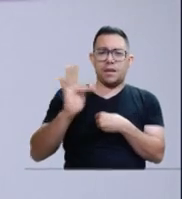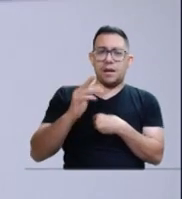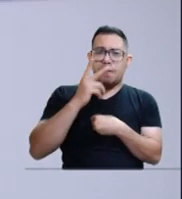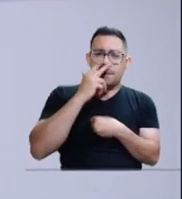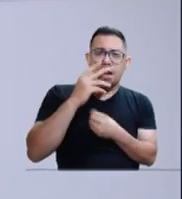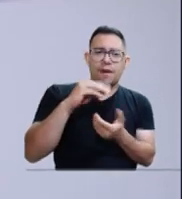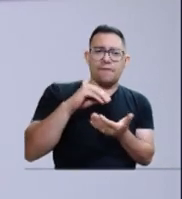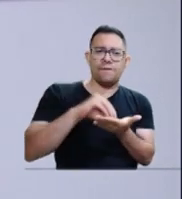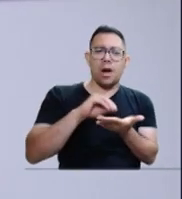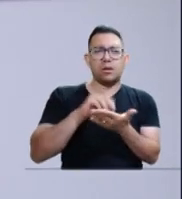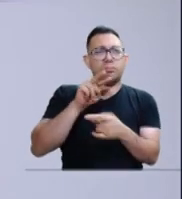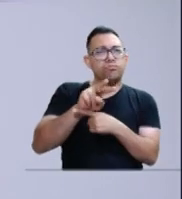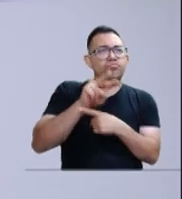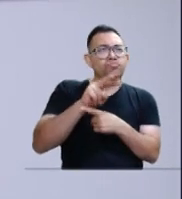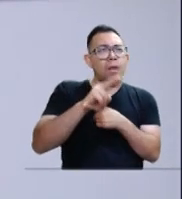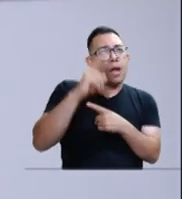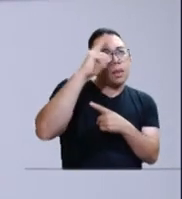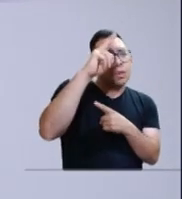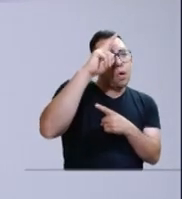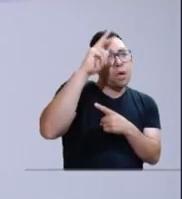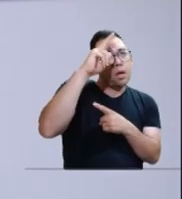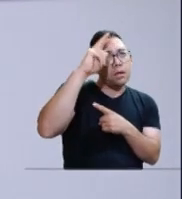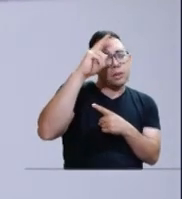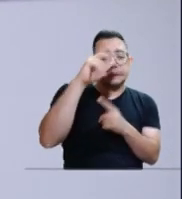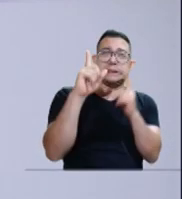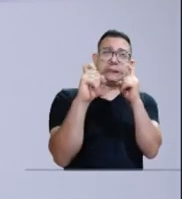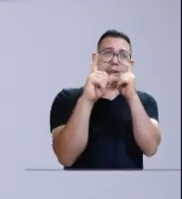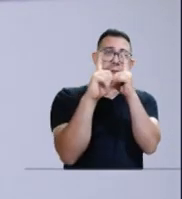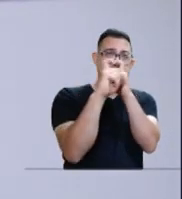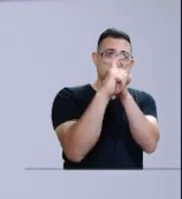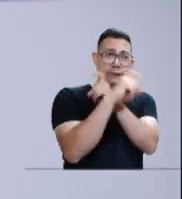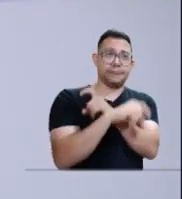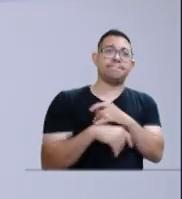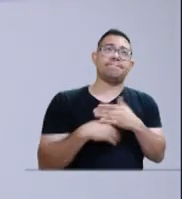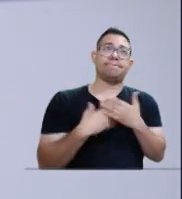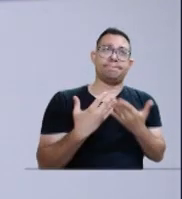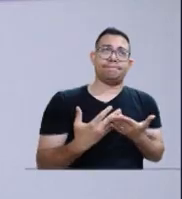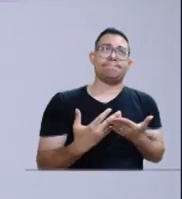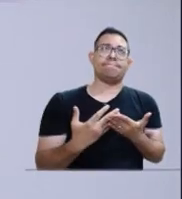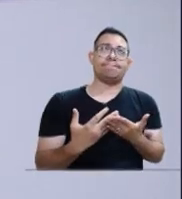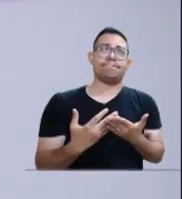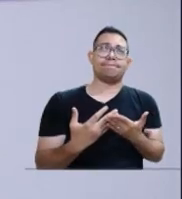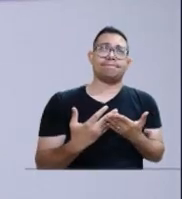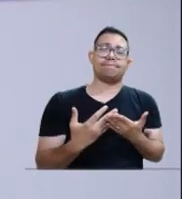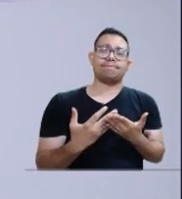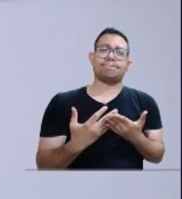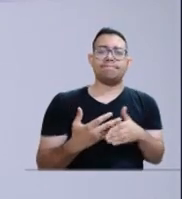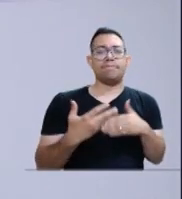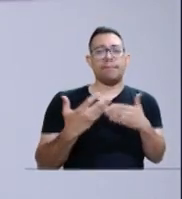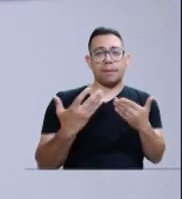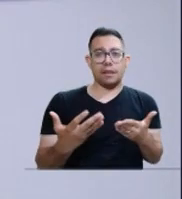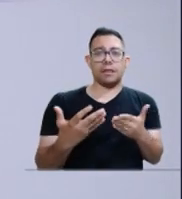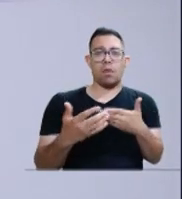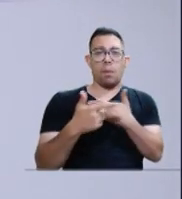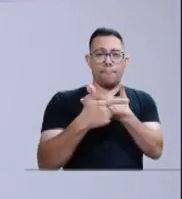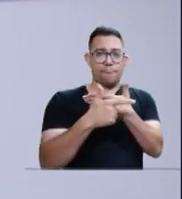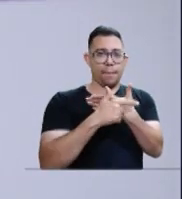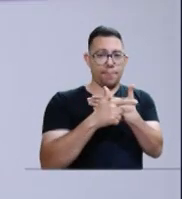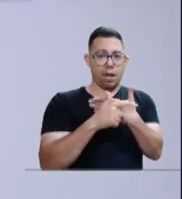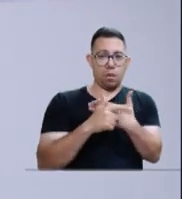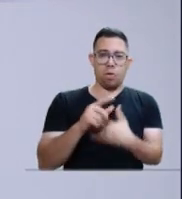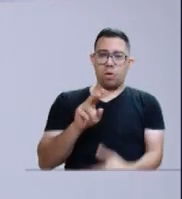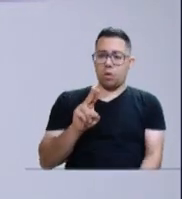onde a preservação da memória é bastante precária, né? Então, esse